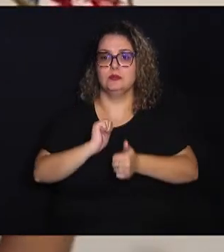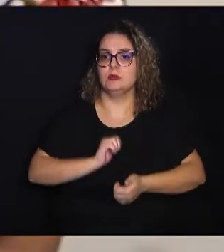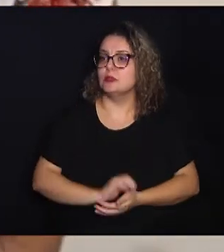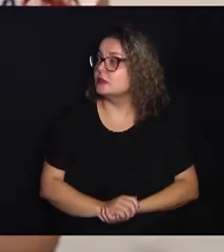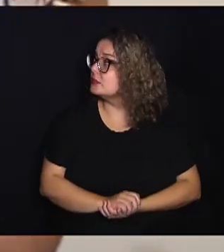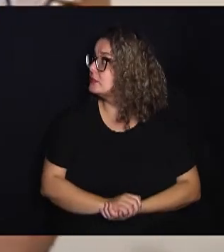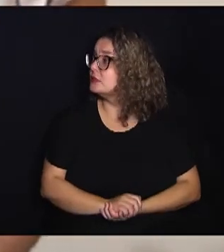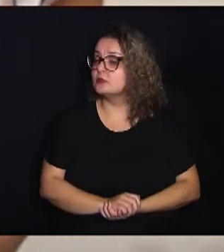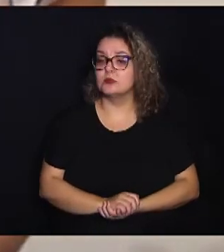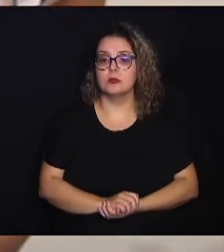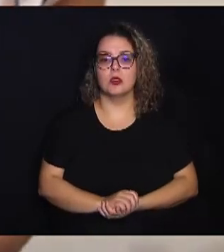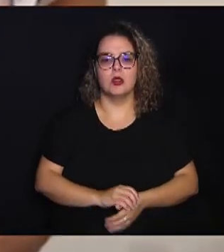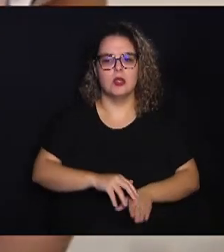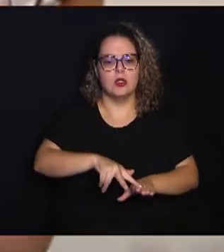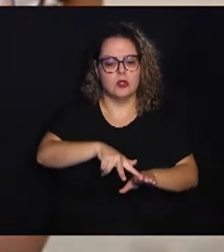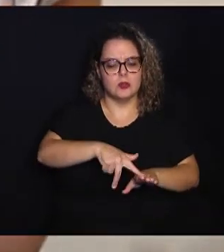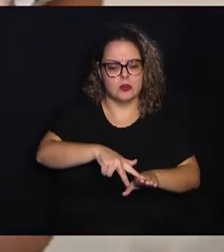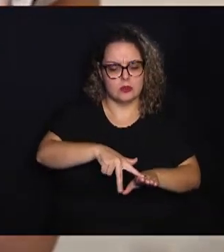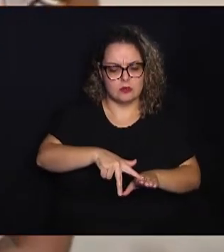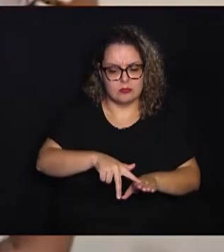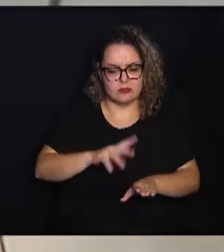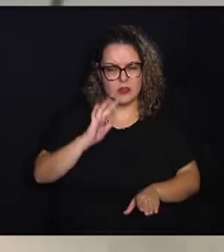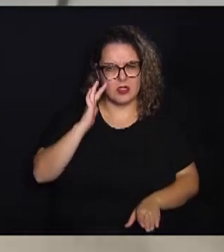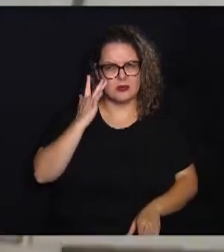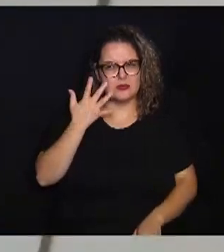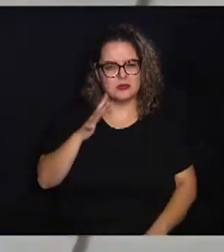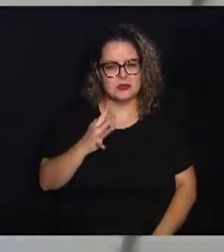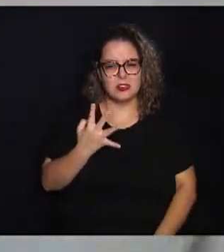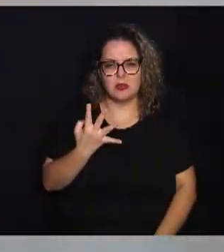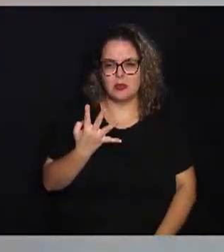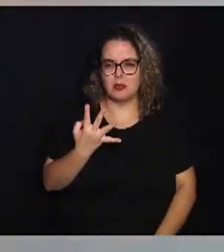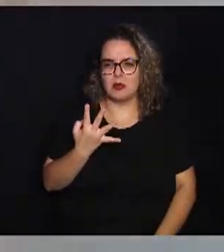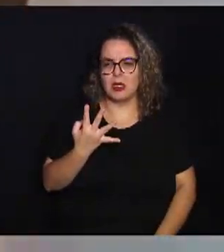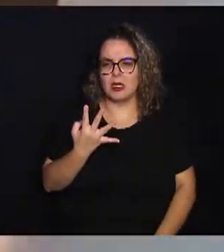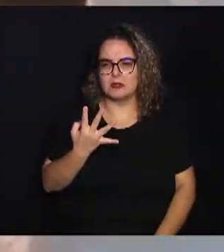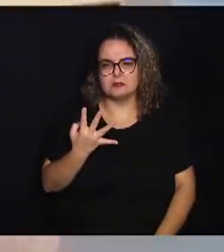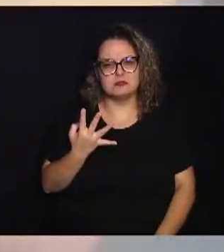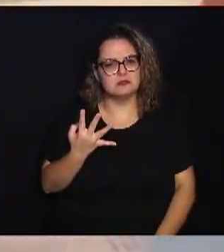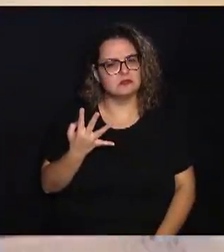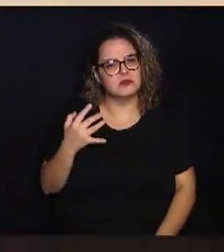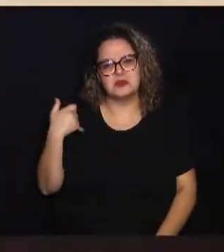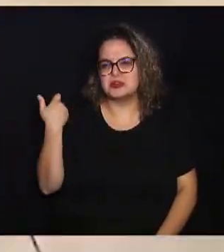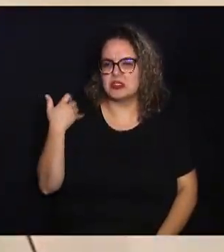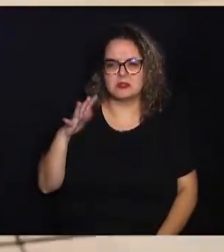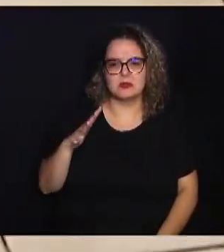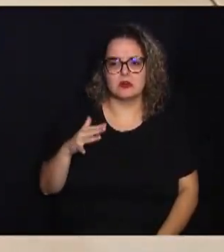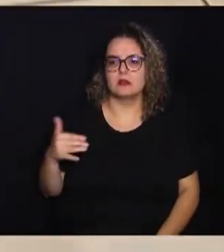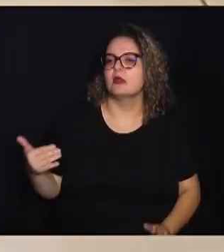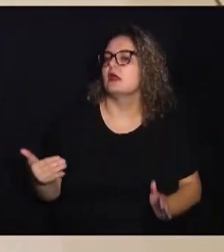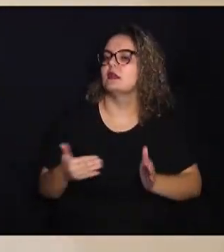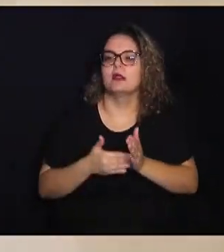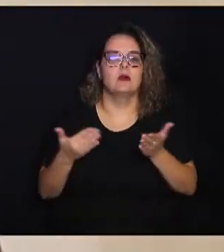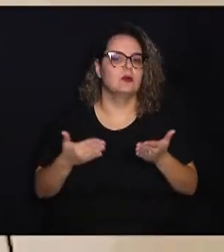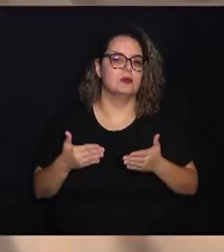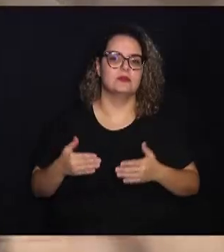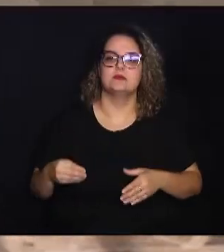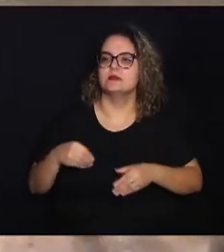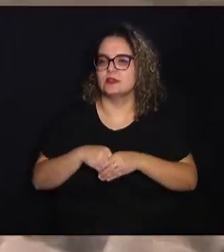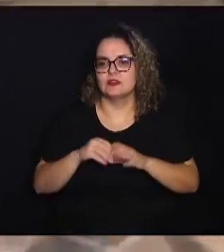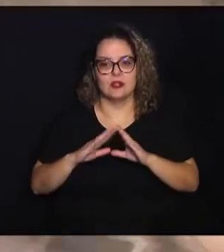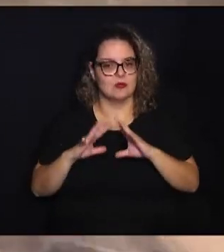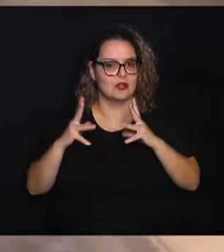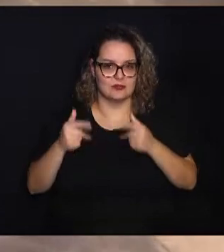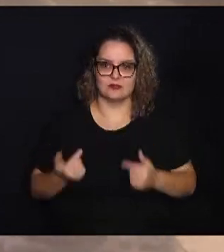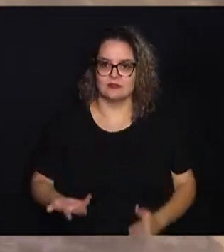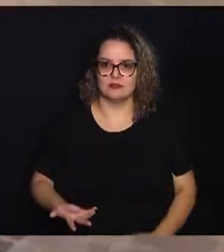começou a andar e ele tinha acho que 4 anos e desde então ele não larga o skate. Ele usa dentro de casa para tudo. Cadeira